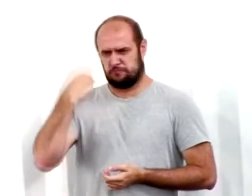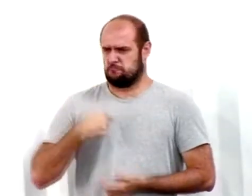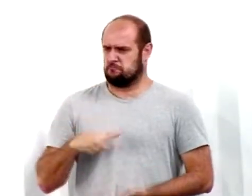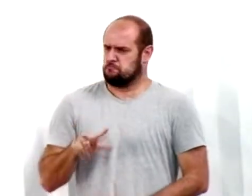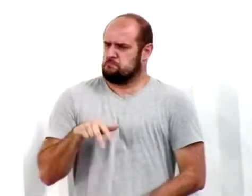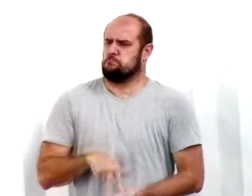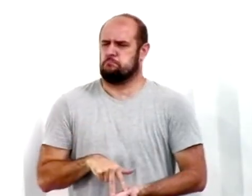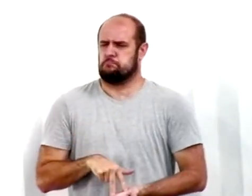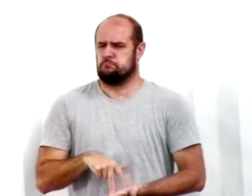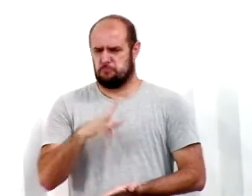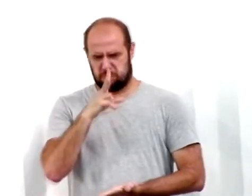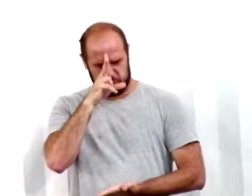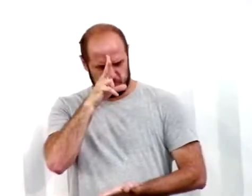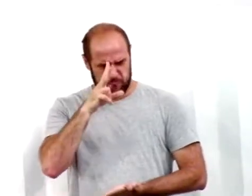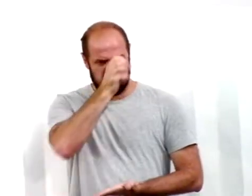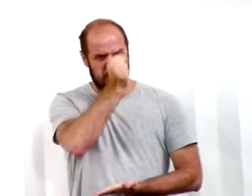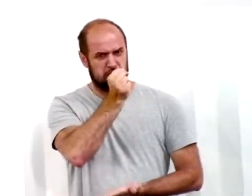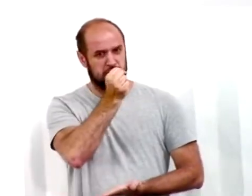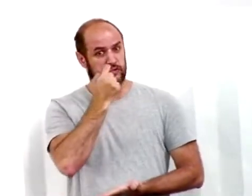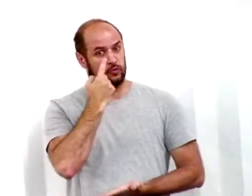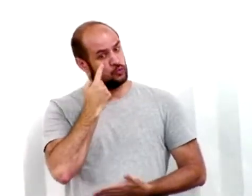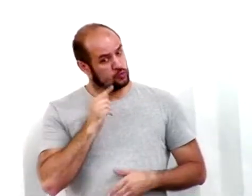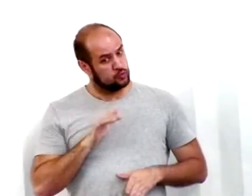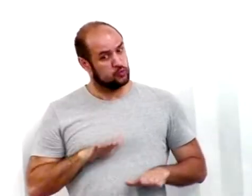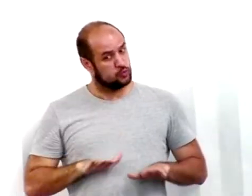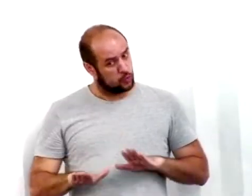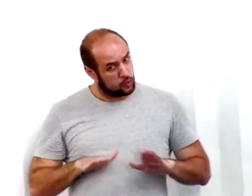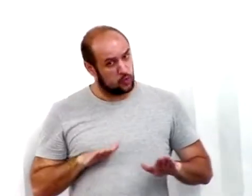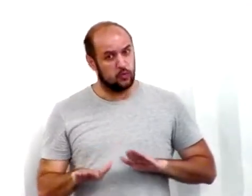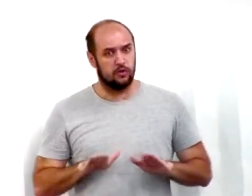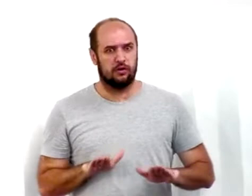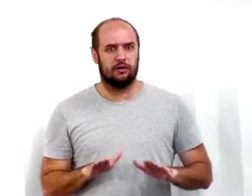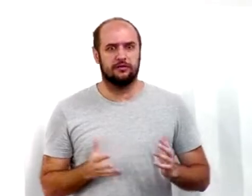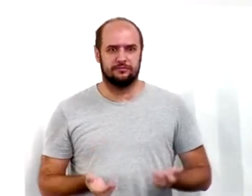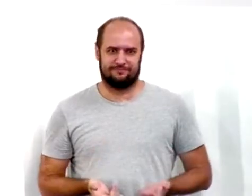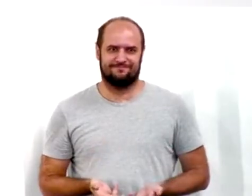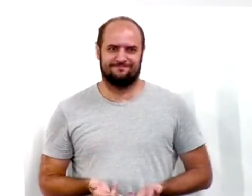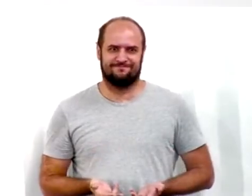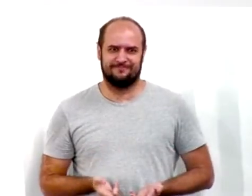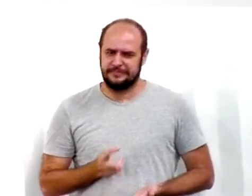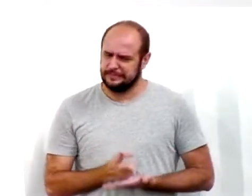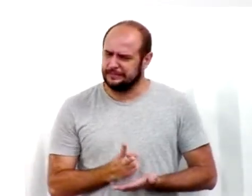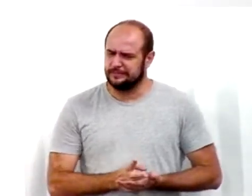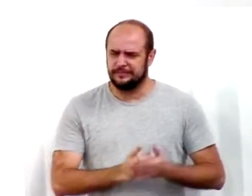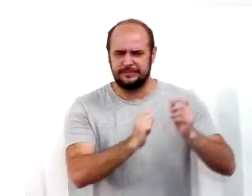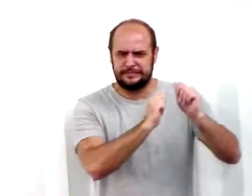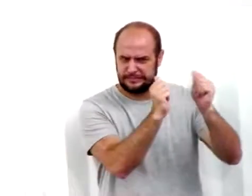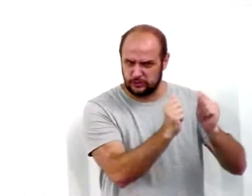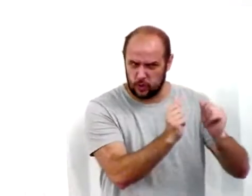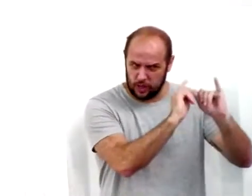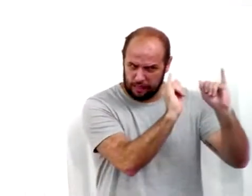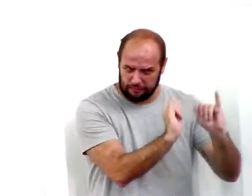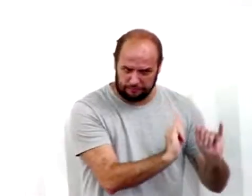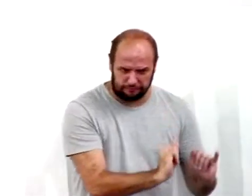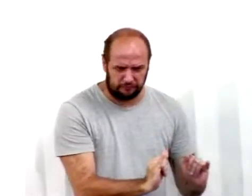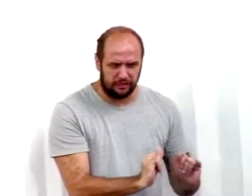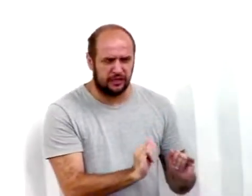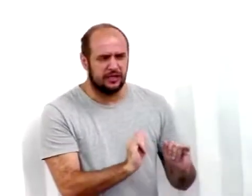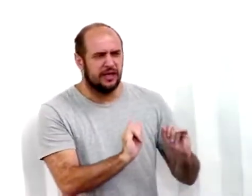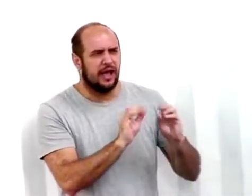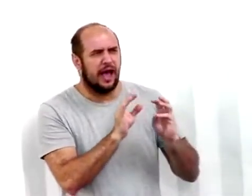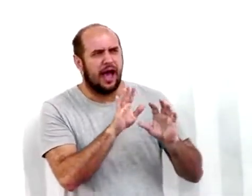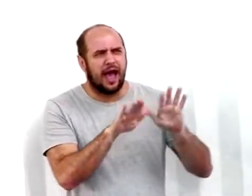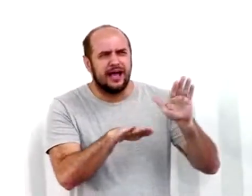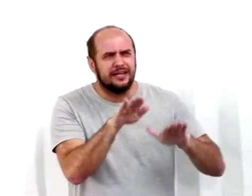em pé, veja que não caia. Queridos, o problema da idolatria é um problema sutil.